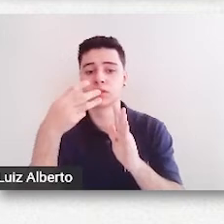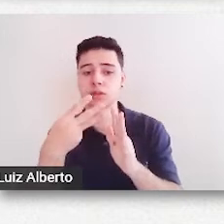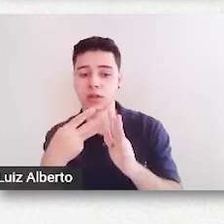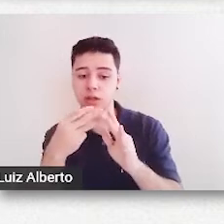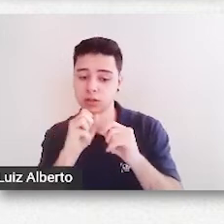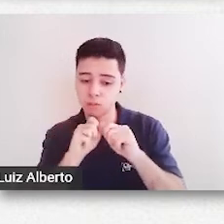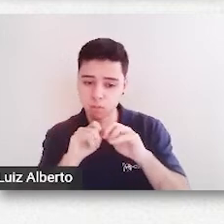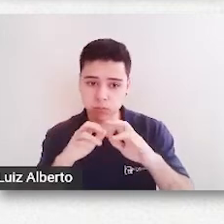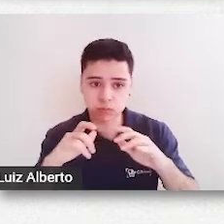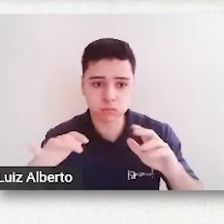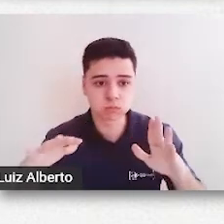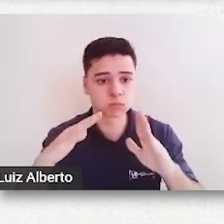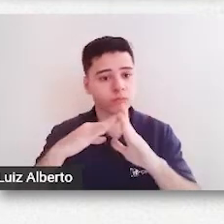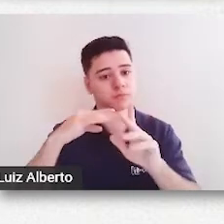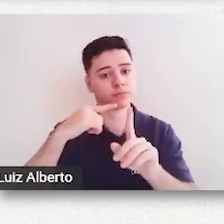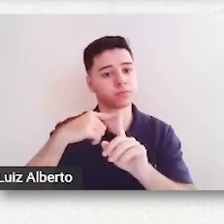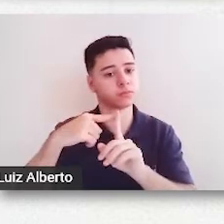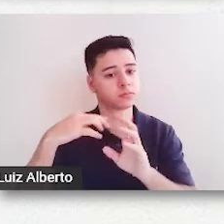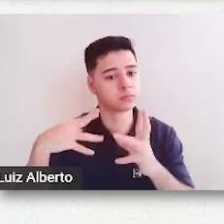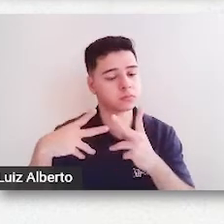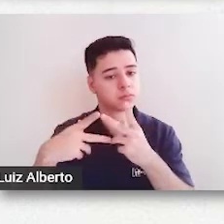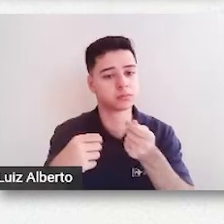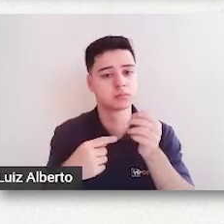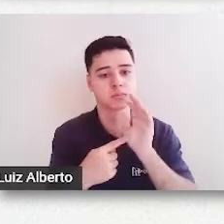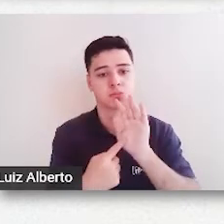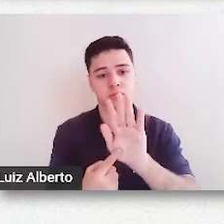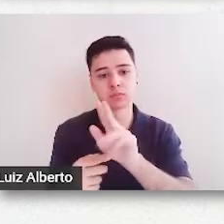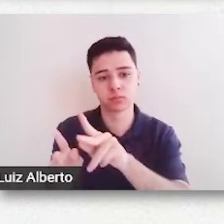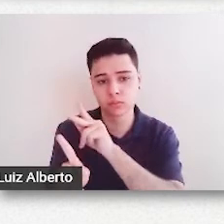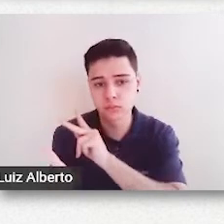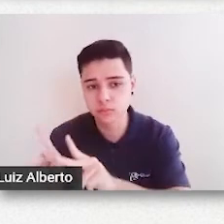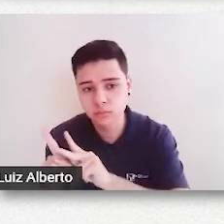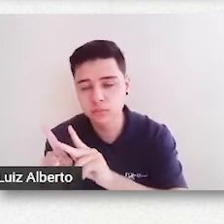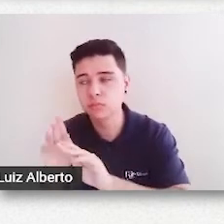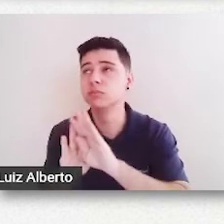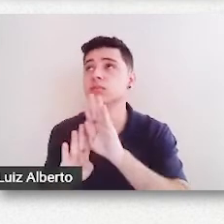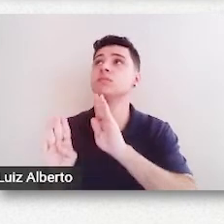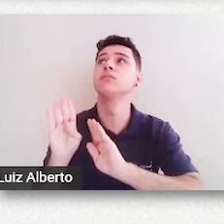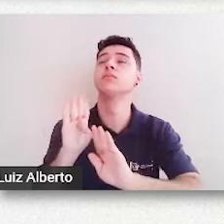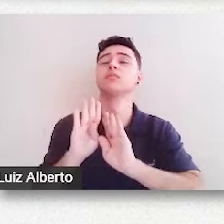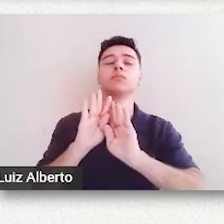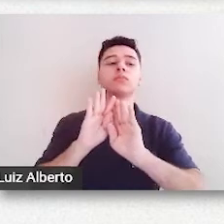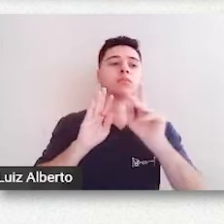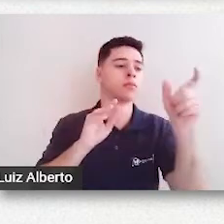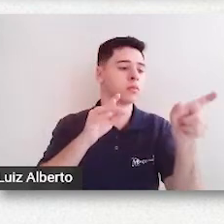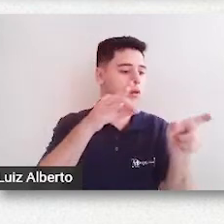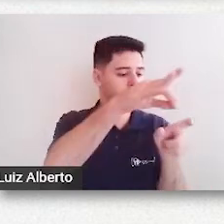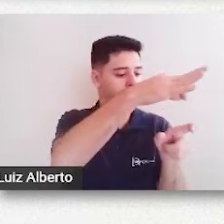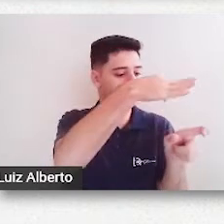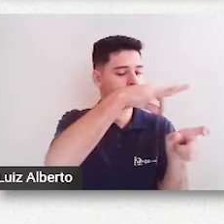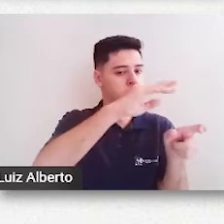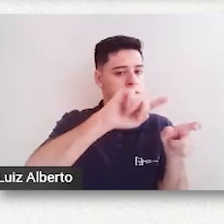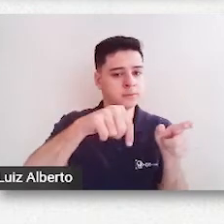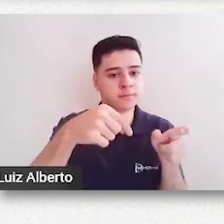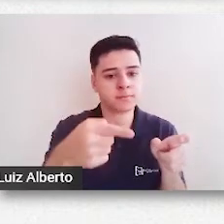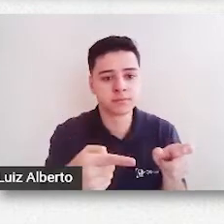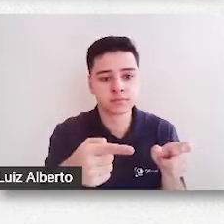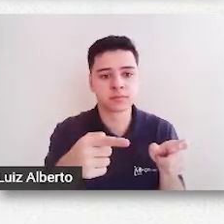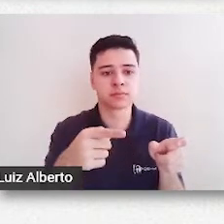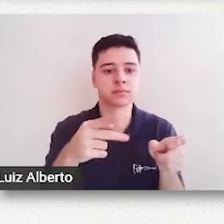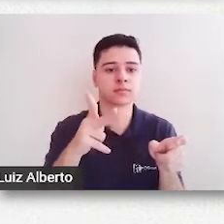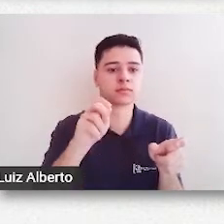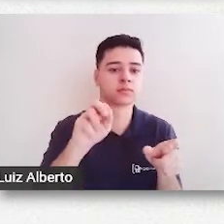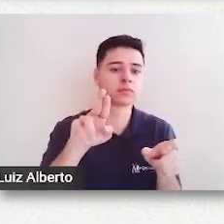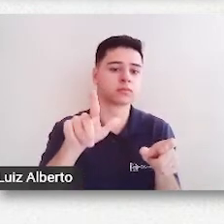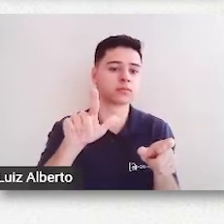toda a igreja, contribuindo na popularização da devoção do santo. E aí, logo depois, o Papa Paulo